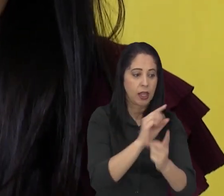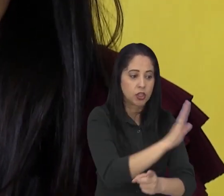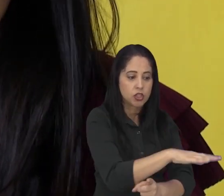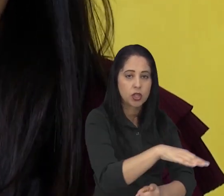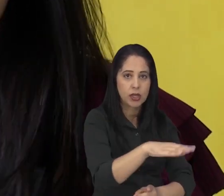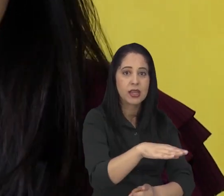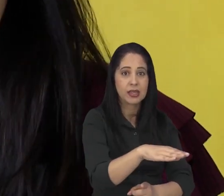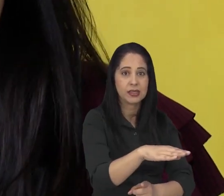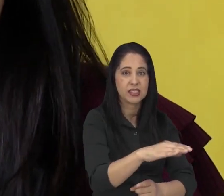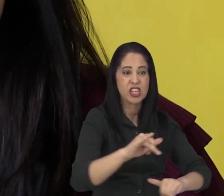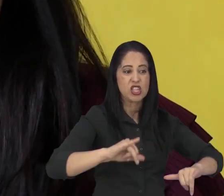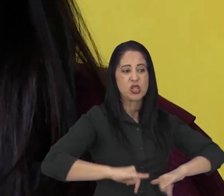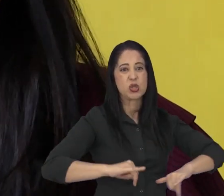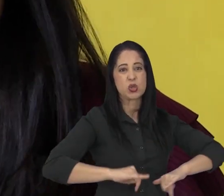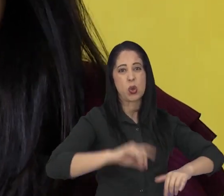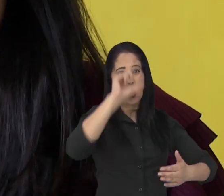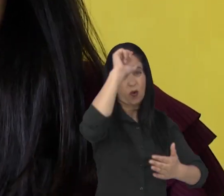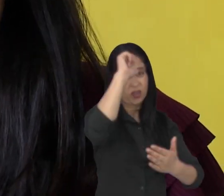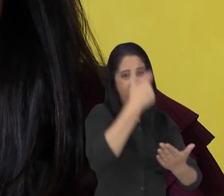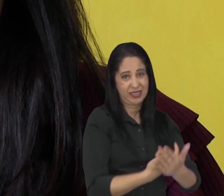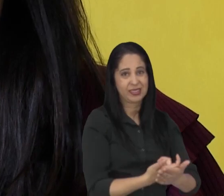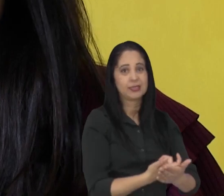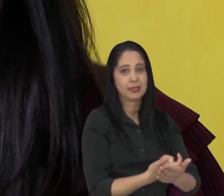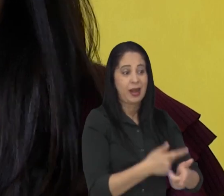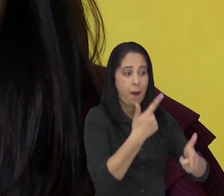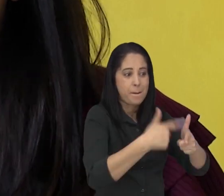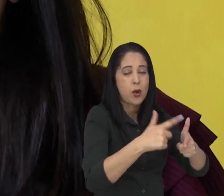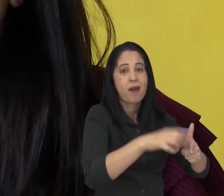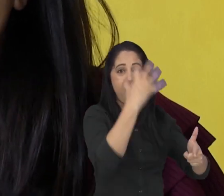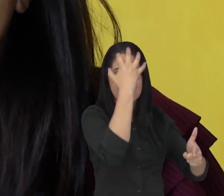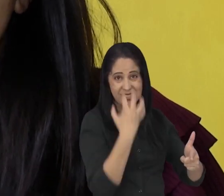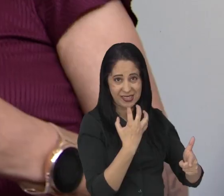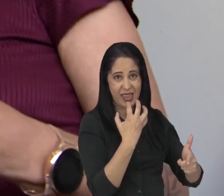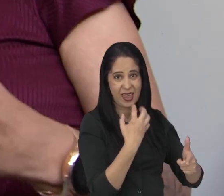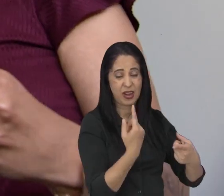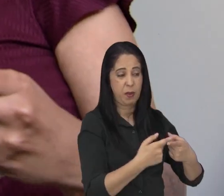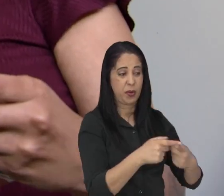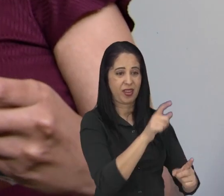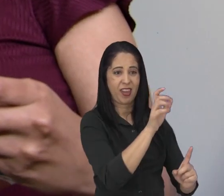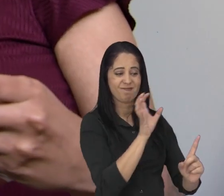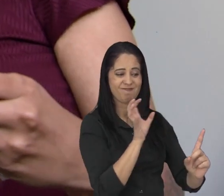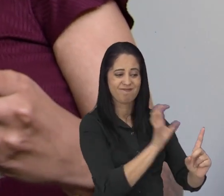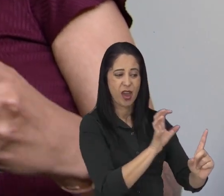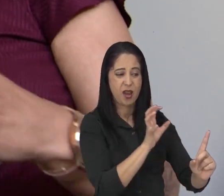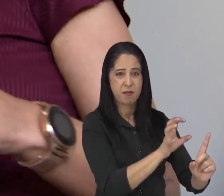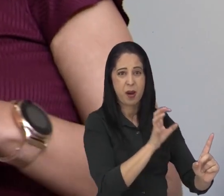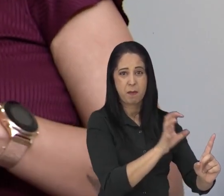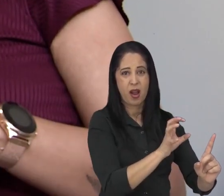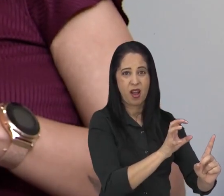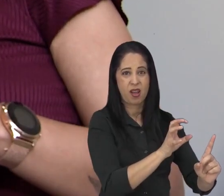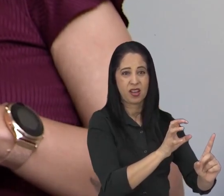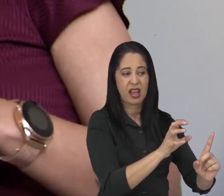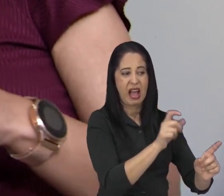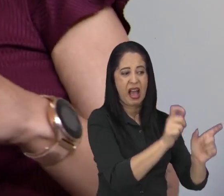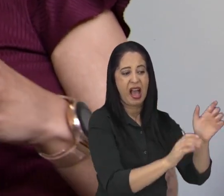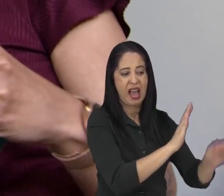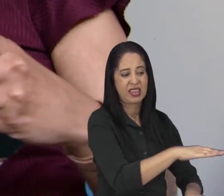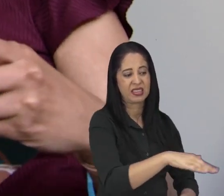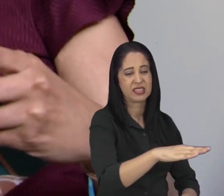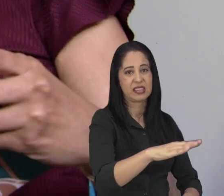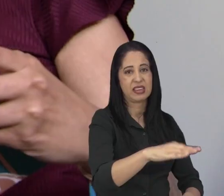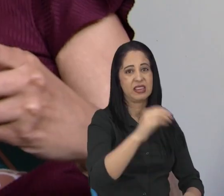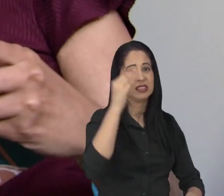que sofrem com o transtorno. Esse é um problema que pode levar a consequências sérias, já que os impactos da doença refletem no